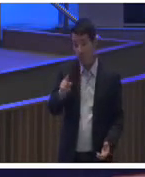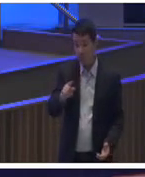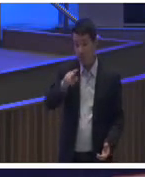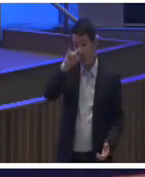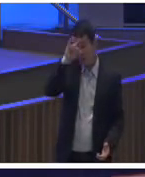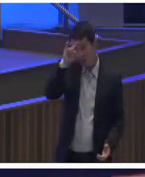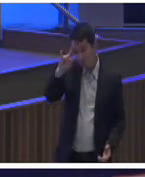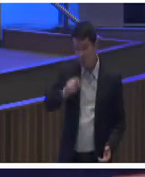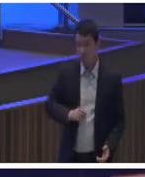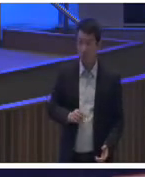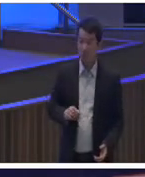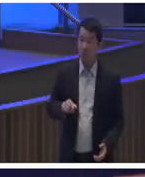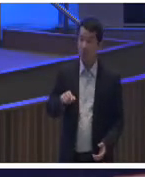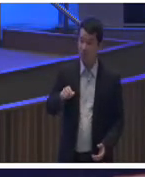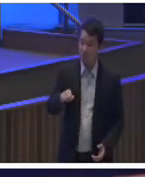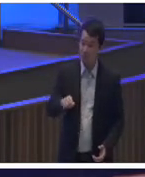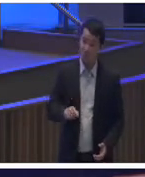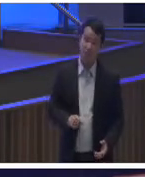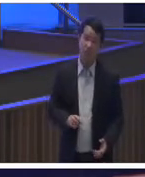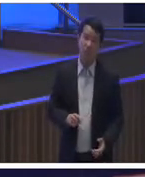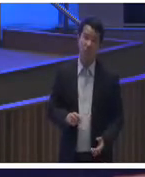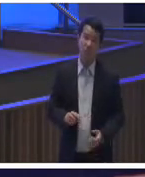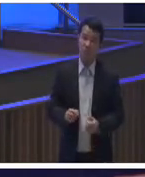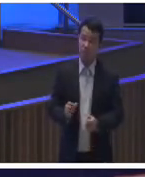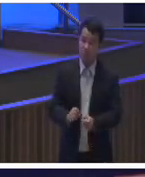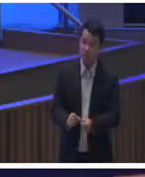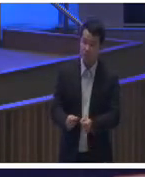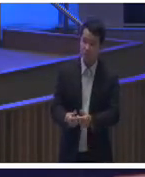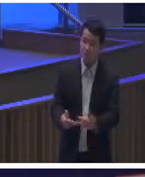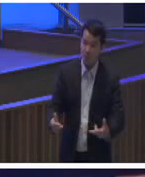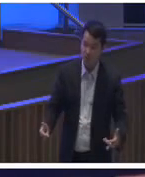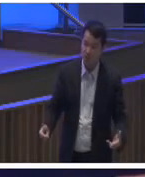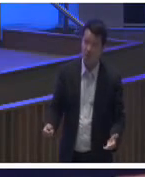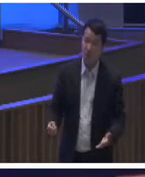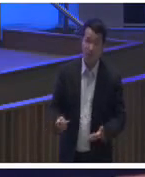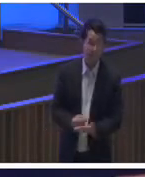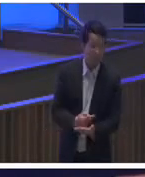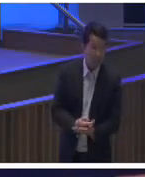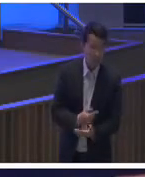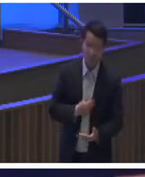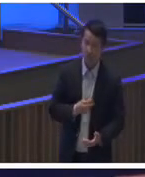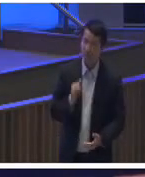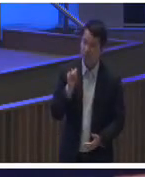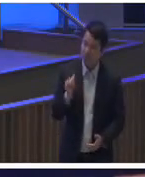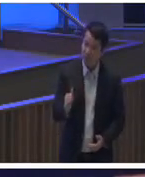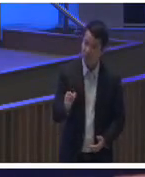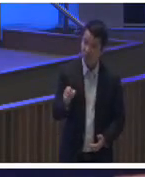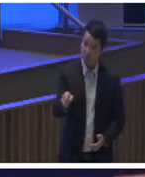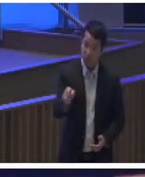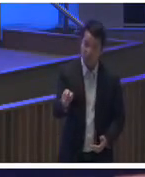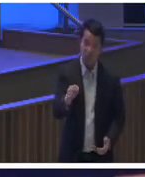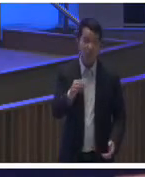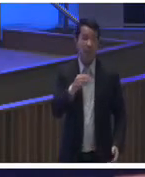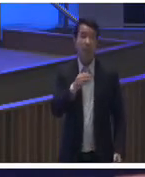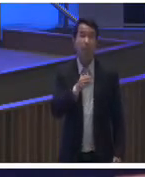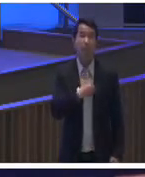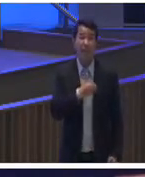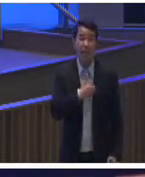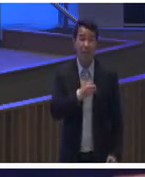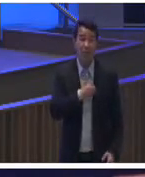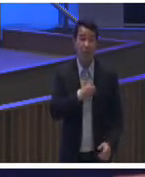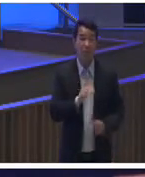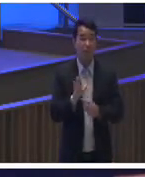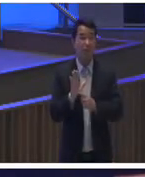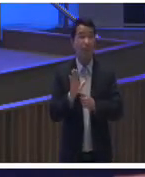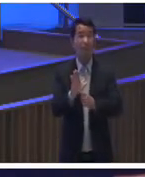dizendo dessa maneira como você está dizendo, eu diria para você a mesma coisa, porque o pecado que se torna público precisa